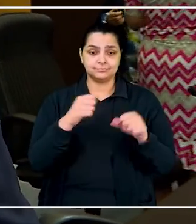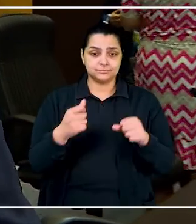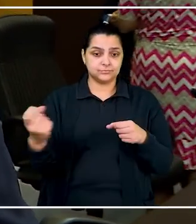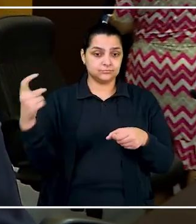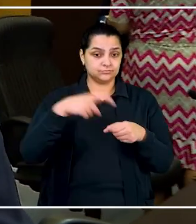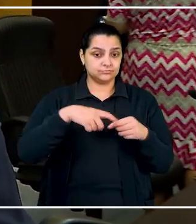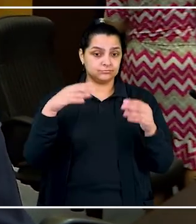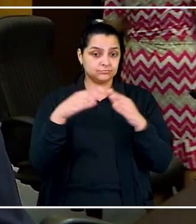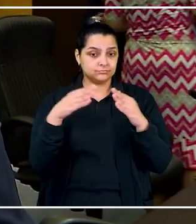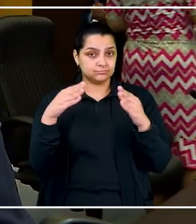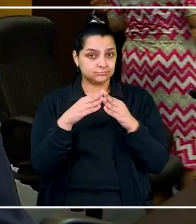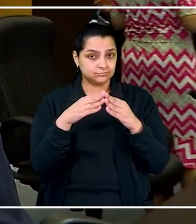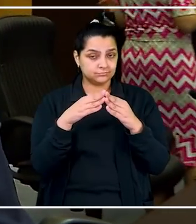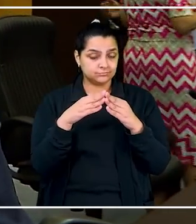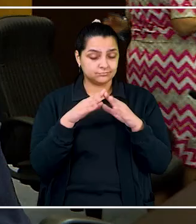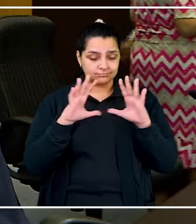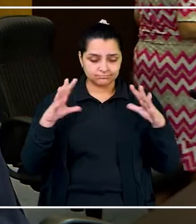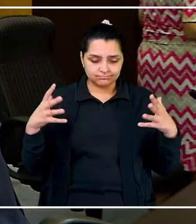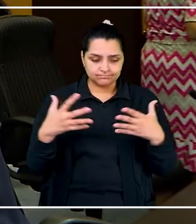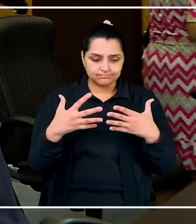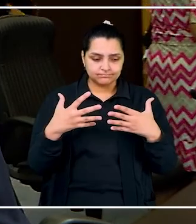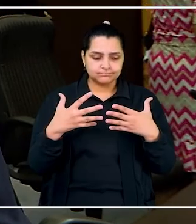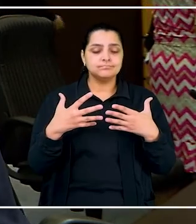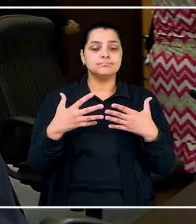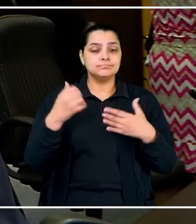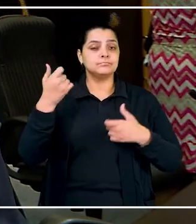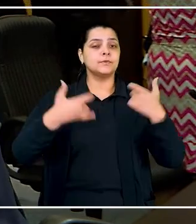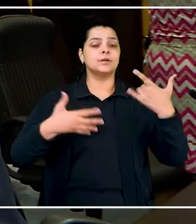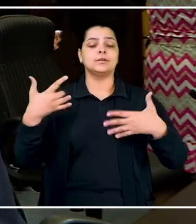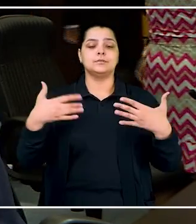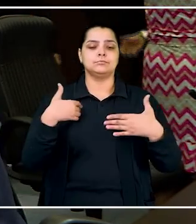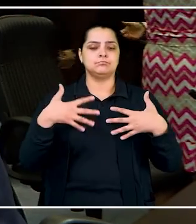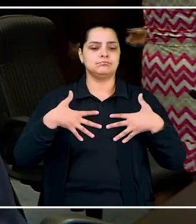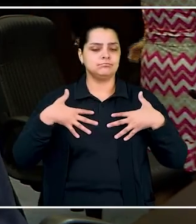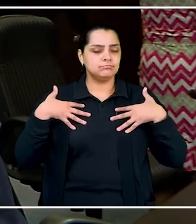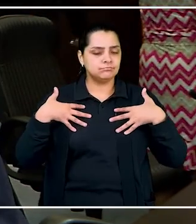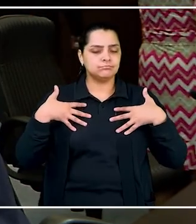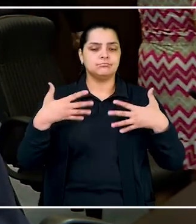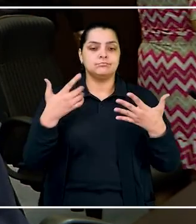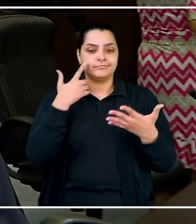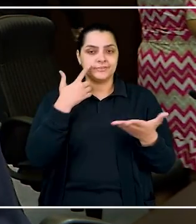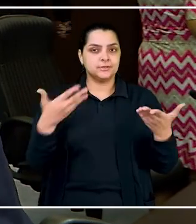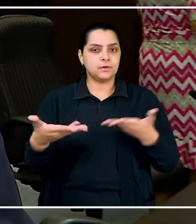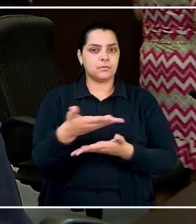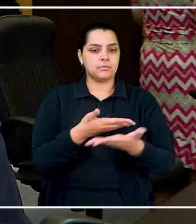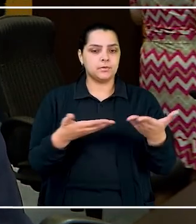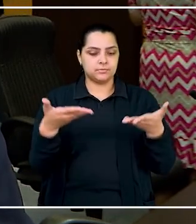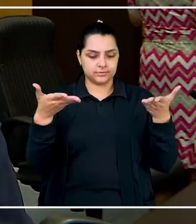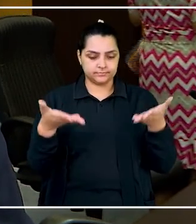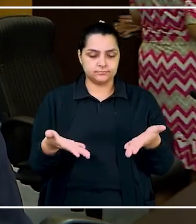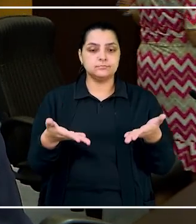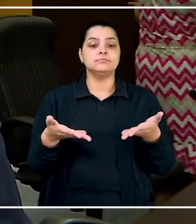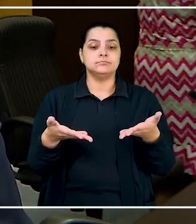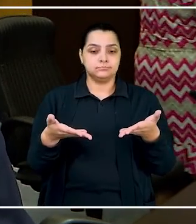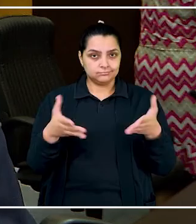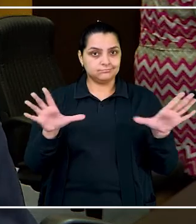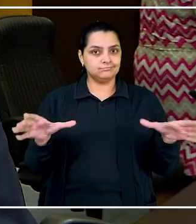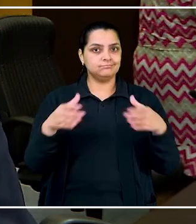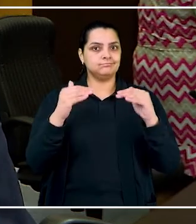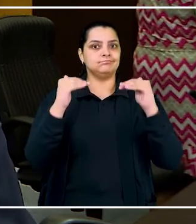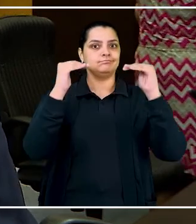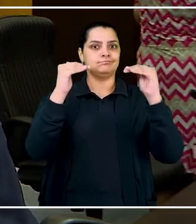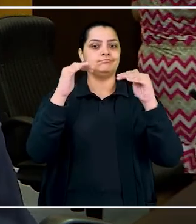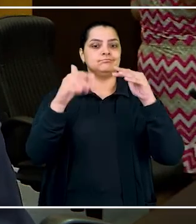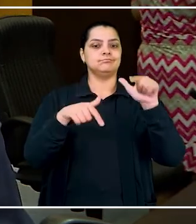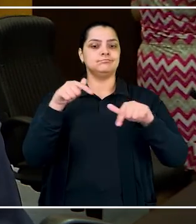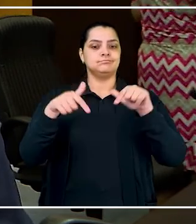pode voltar para casa, voltar aos seus círculos e espalhar a palavra. Eu estou muito honrado em ver a colaboração que está acontecendo na mais alta